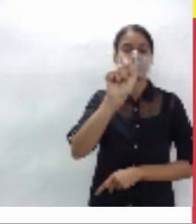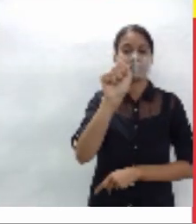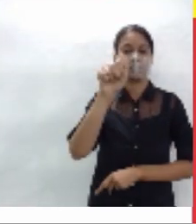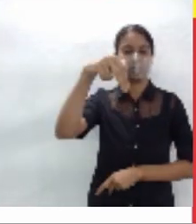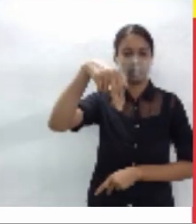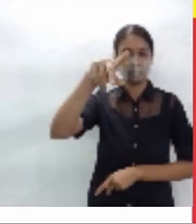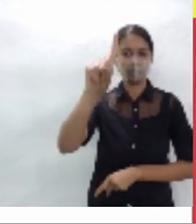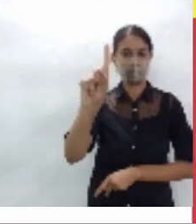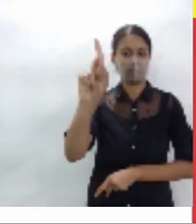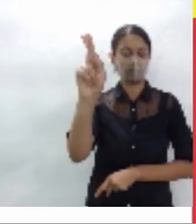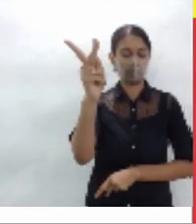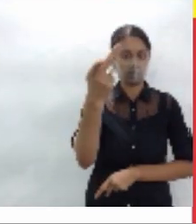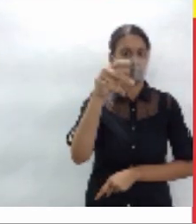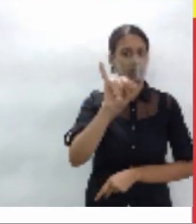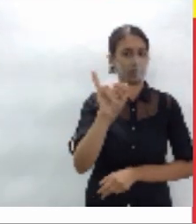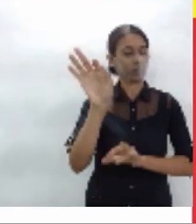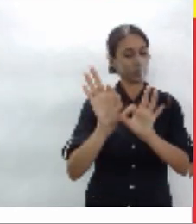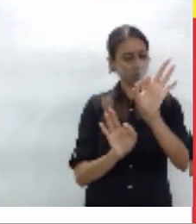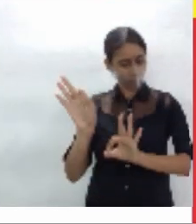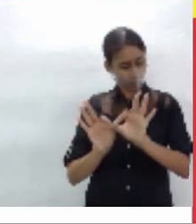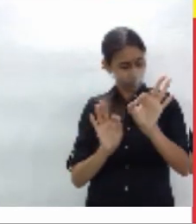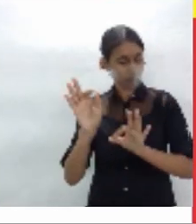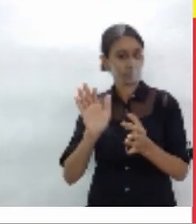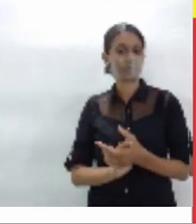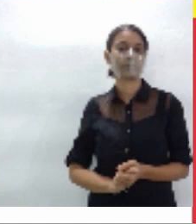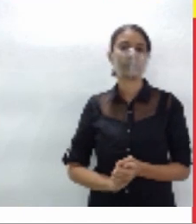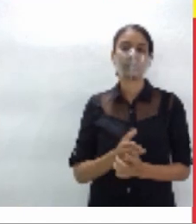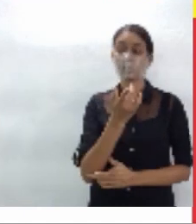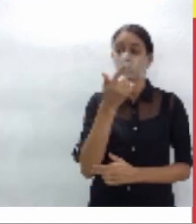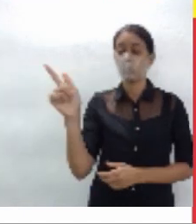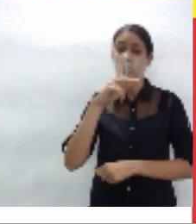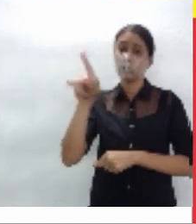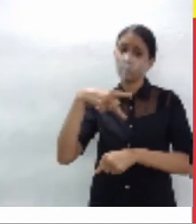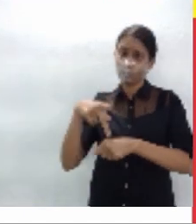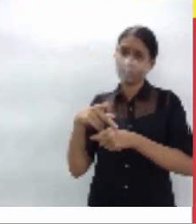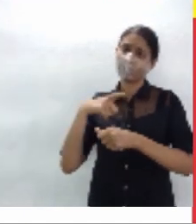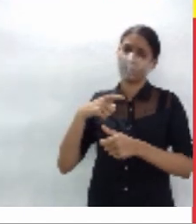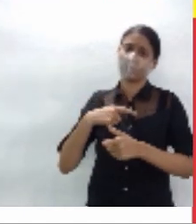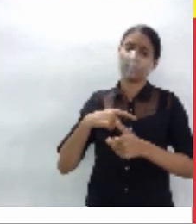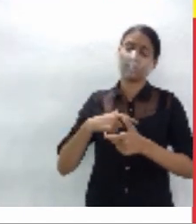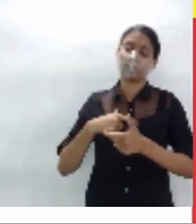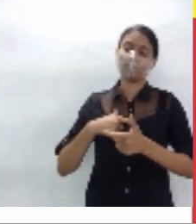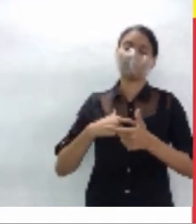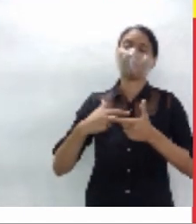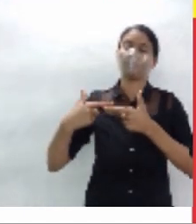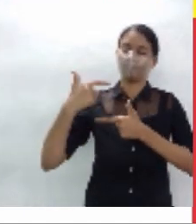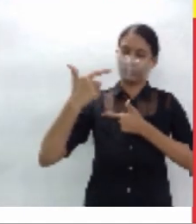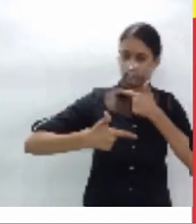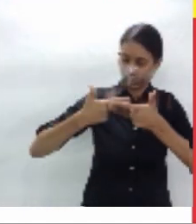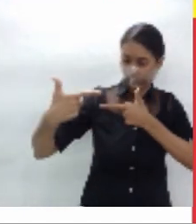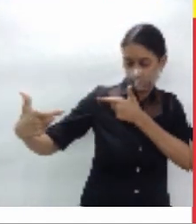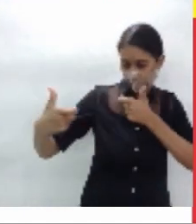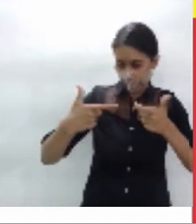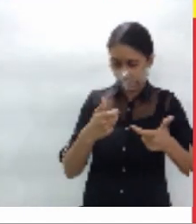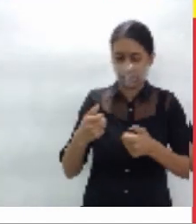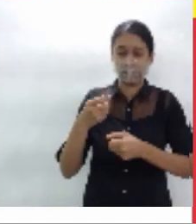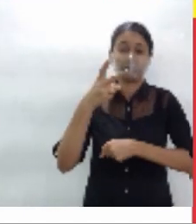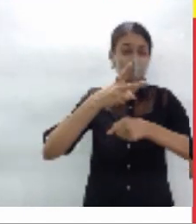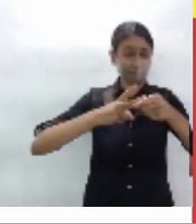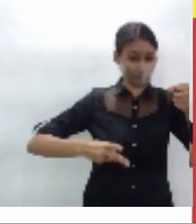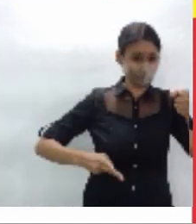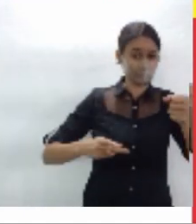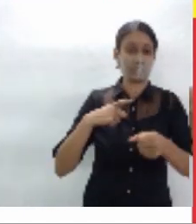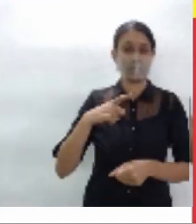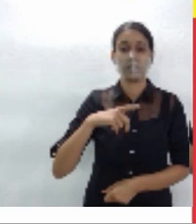na Índia, né? Outros países, entretanto, tiveram que sofrer violentas guerras de libertação para conquistar a independência. Foi o caso